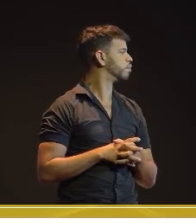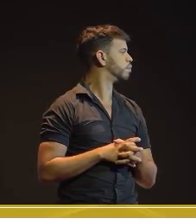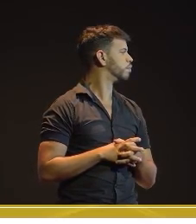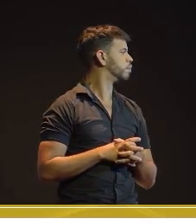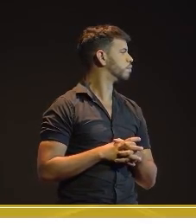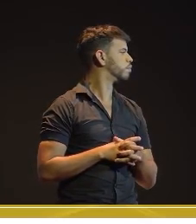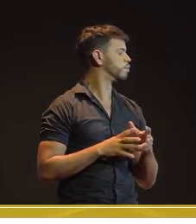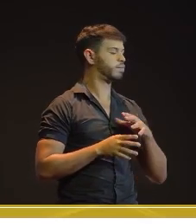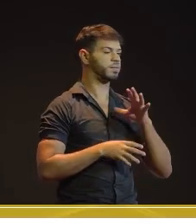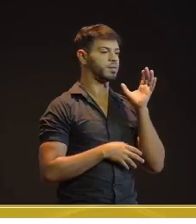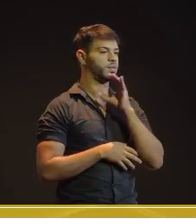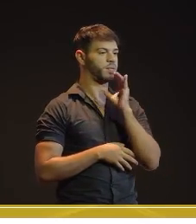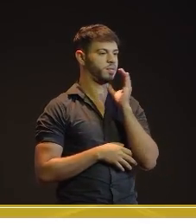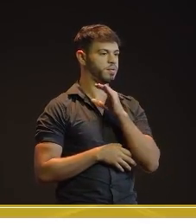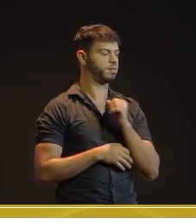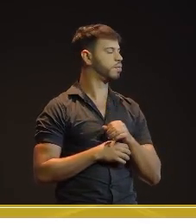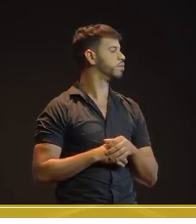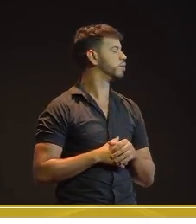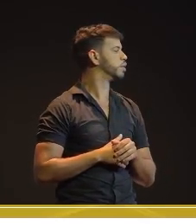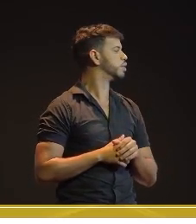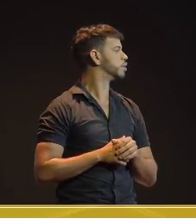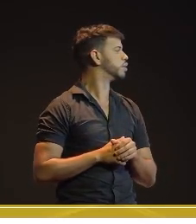no dobro da velocidade.